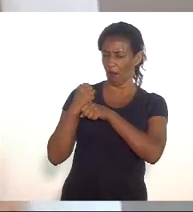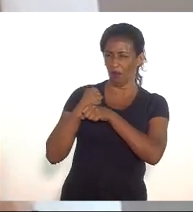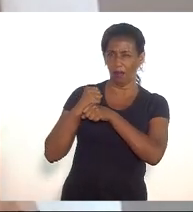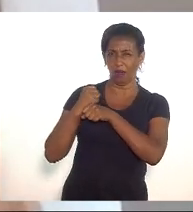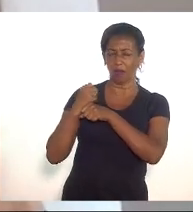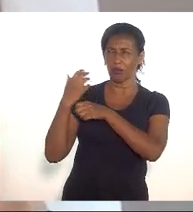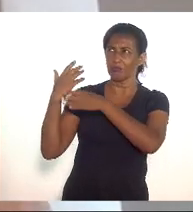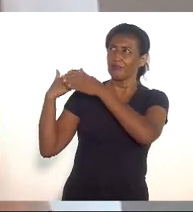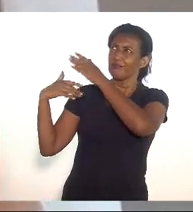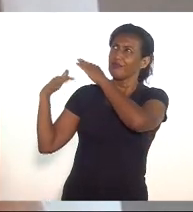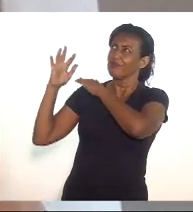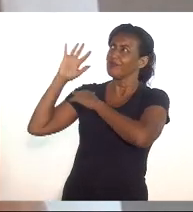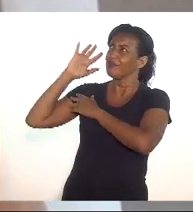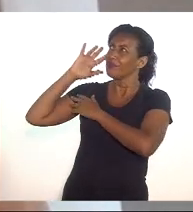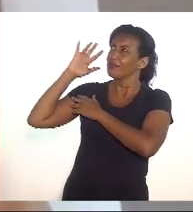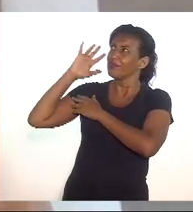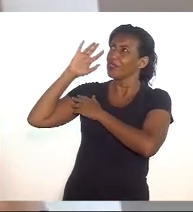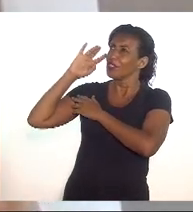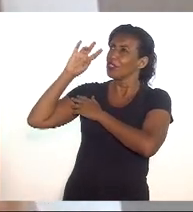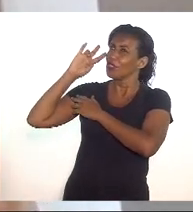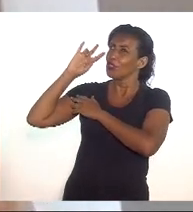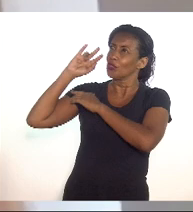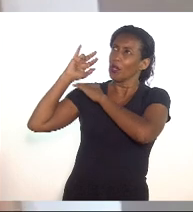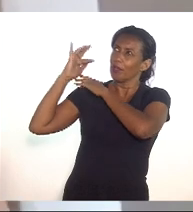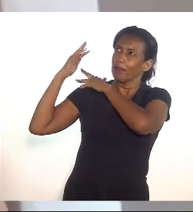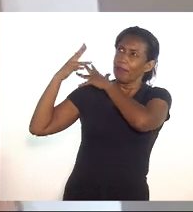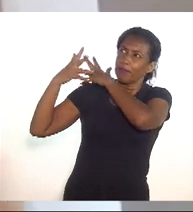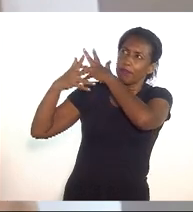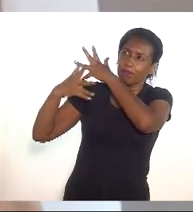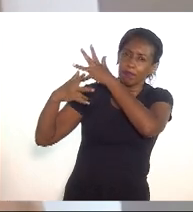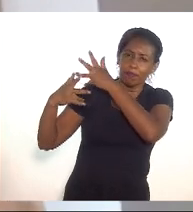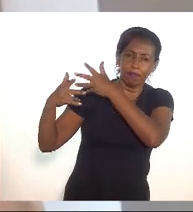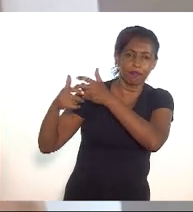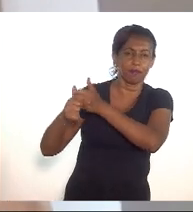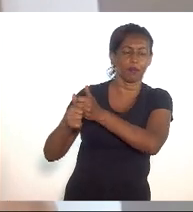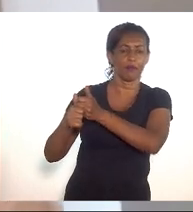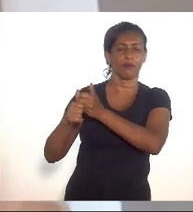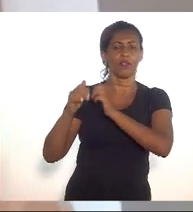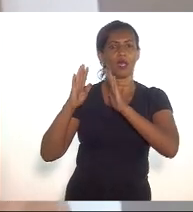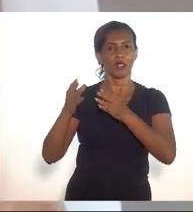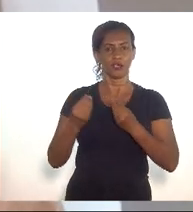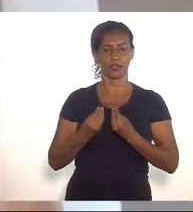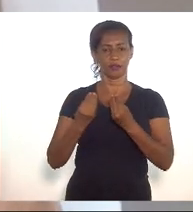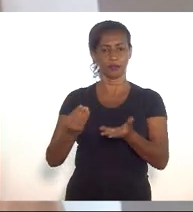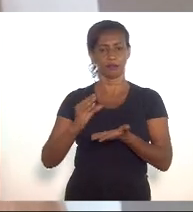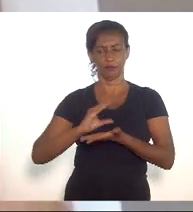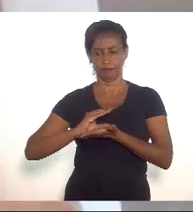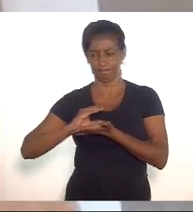história do Estado do Rio de Janeiro, a gente vem aplicando recursos,